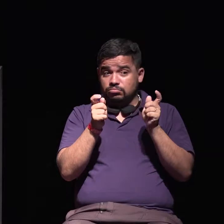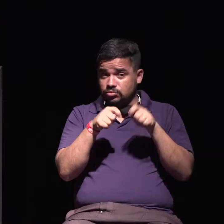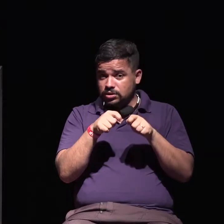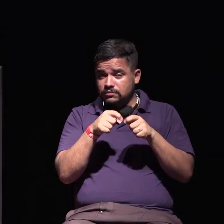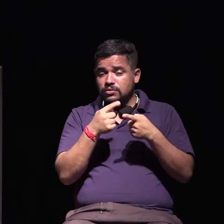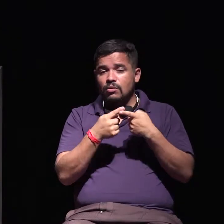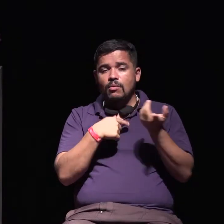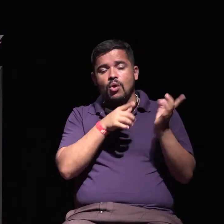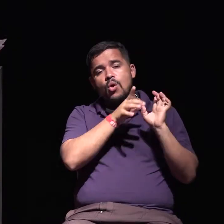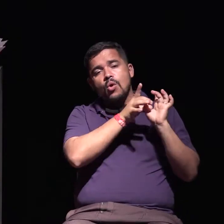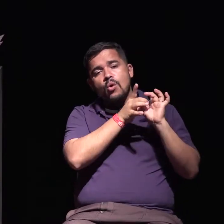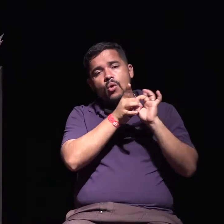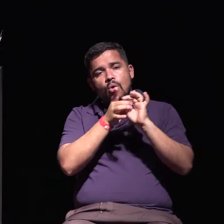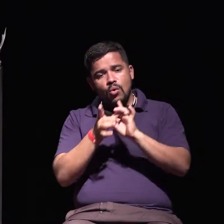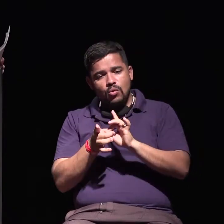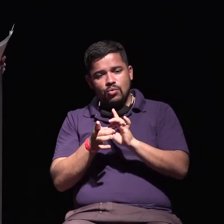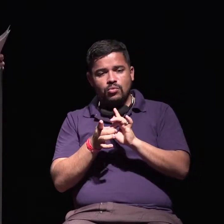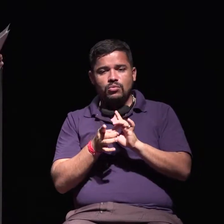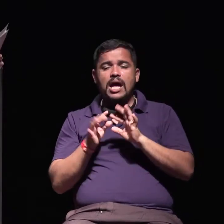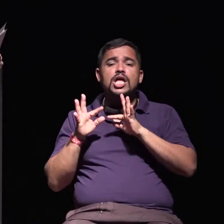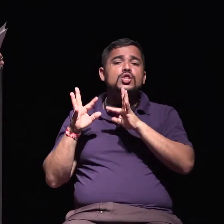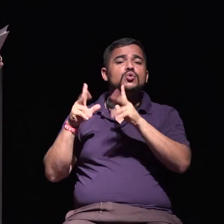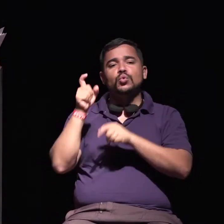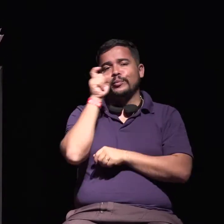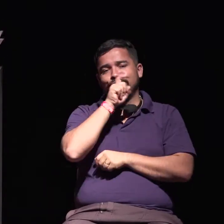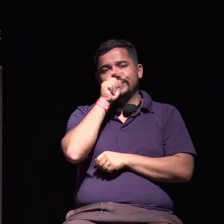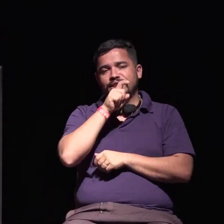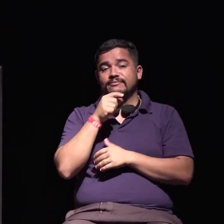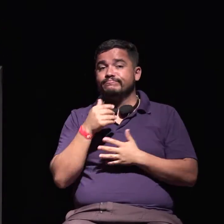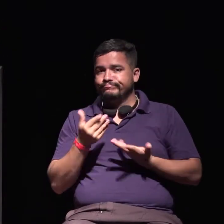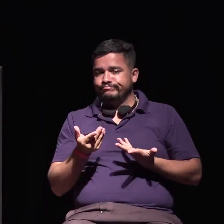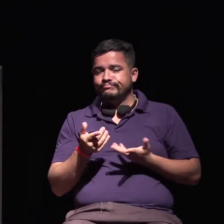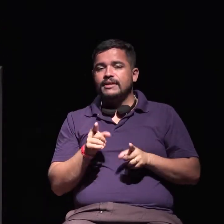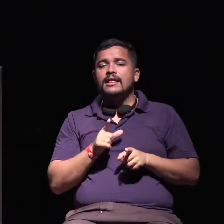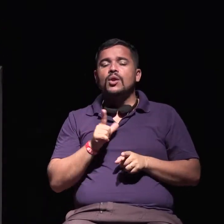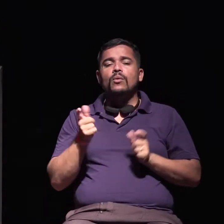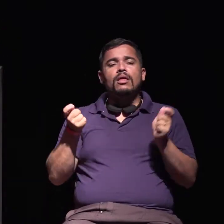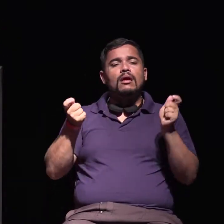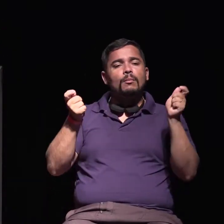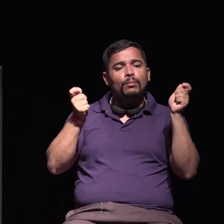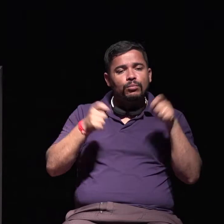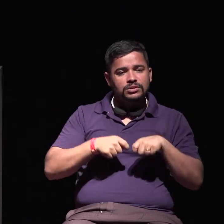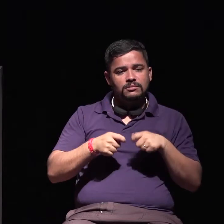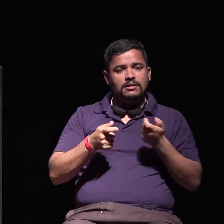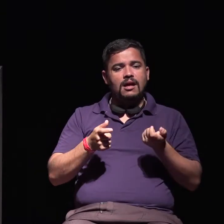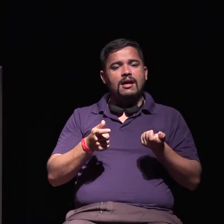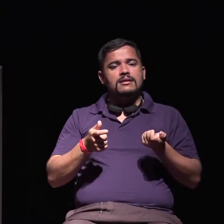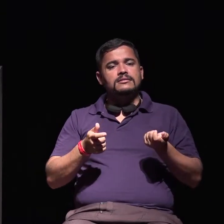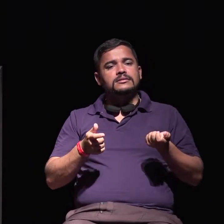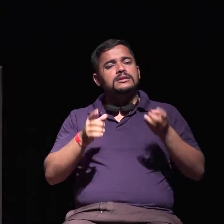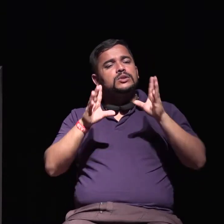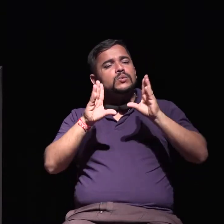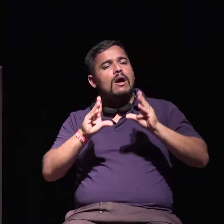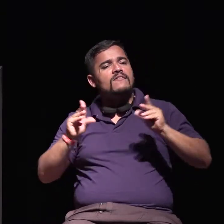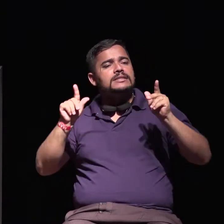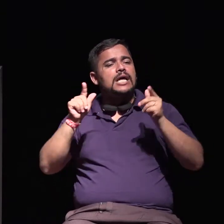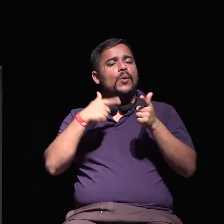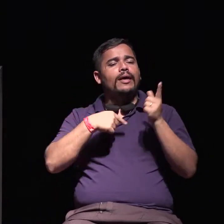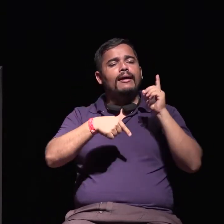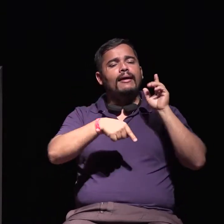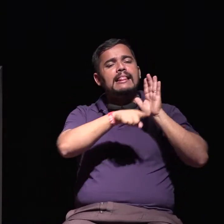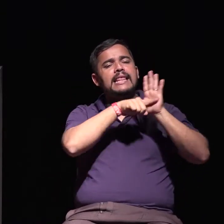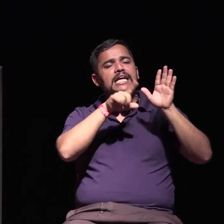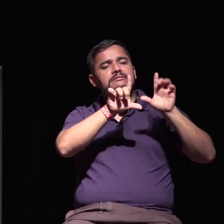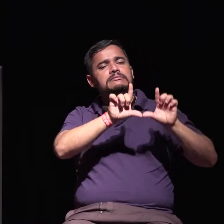possível no contexto de um evento chamado É Tudo Mentira, tendo em vista a possibilidade de suavizar as possíveis reações negativas